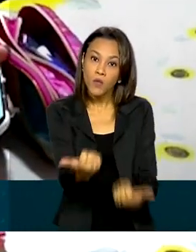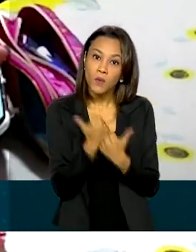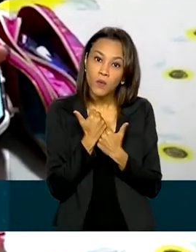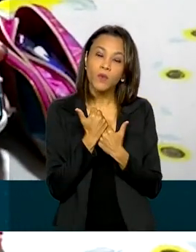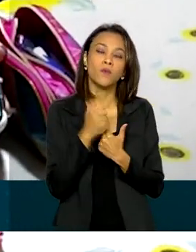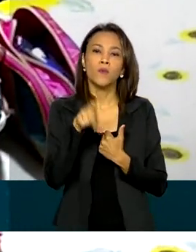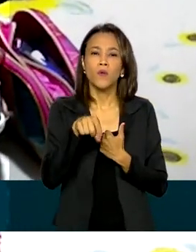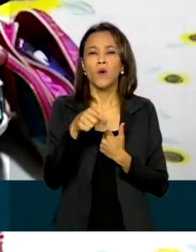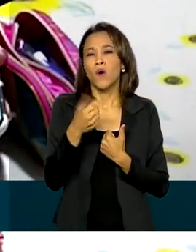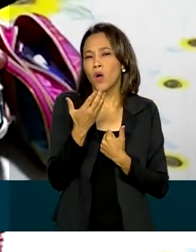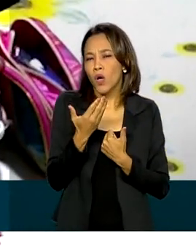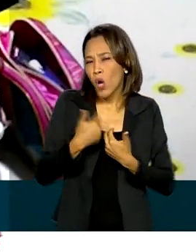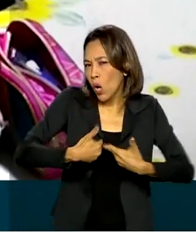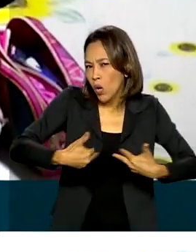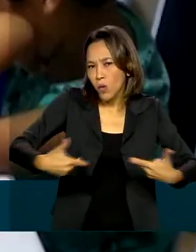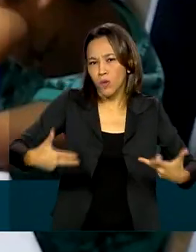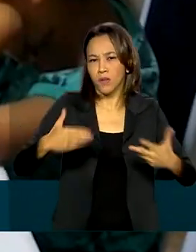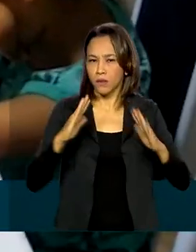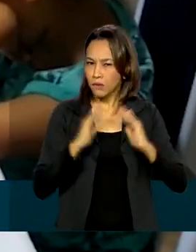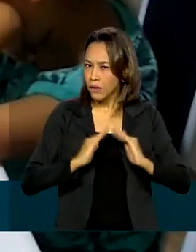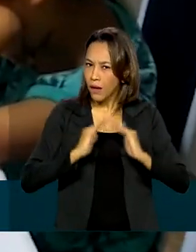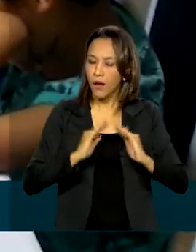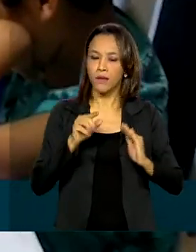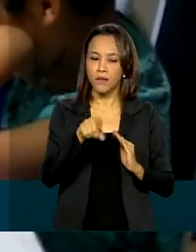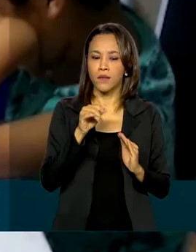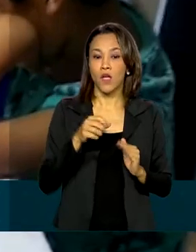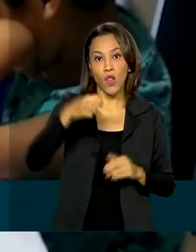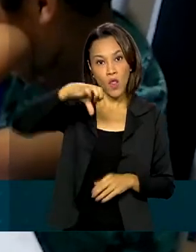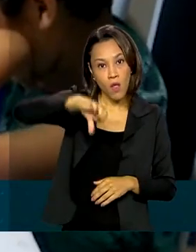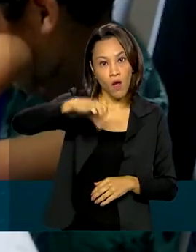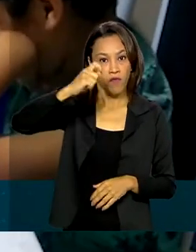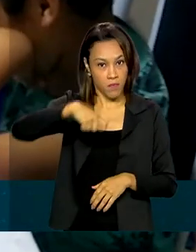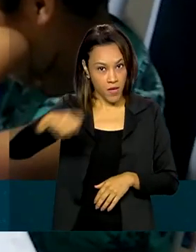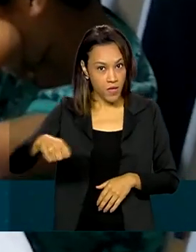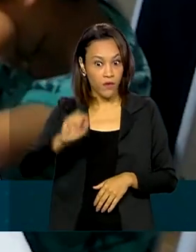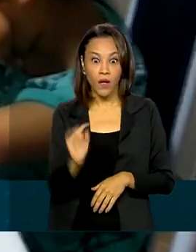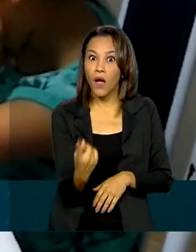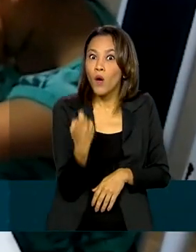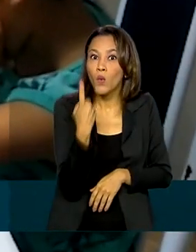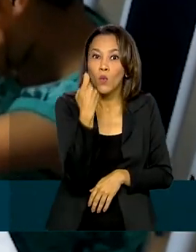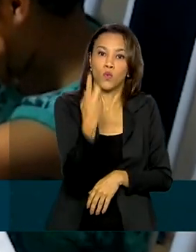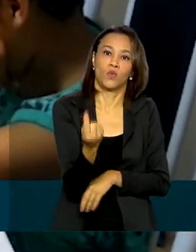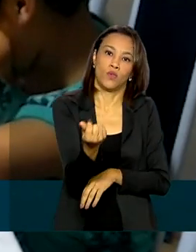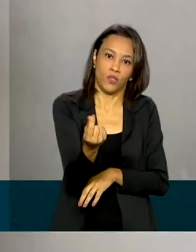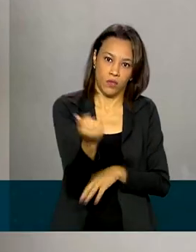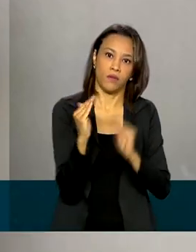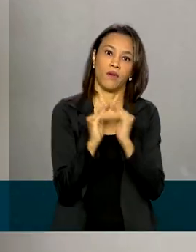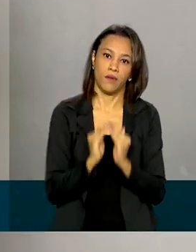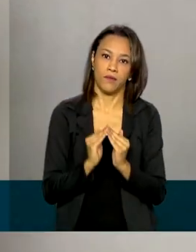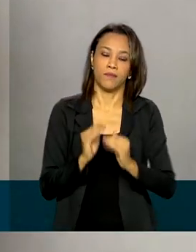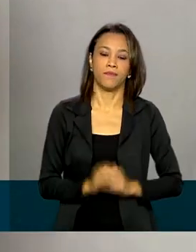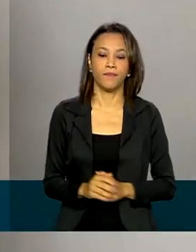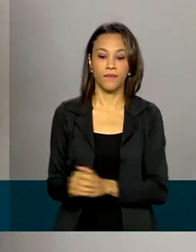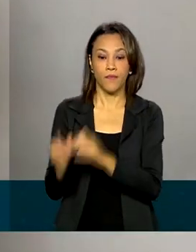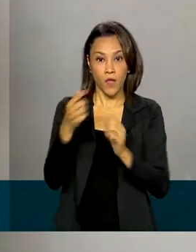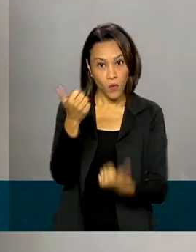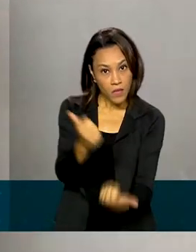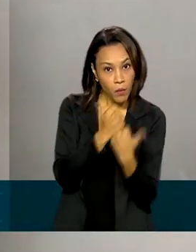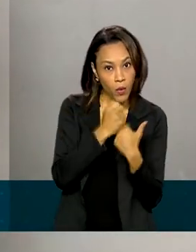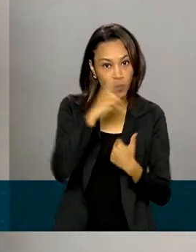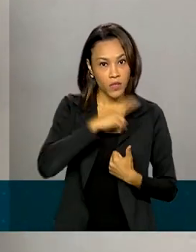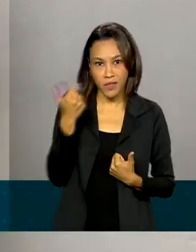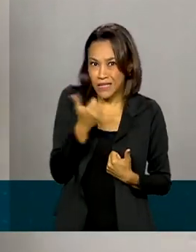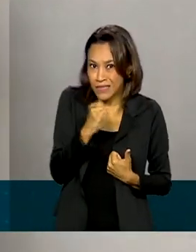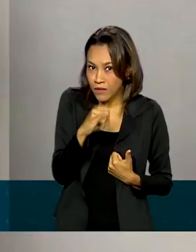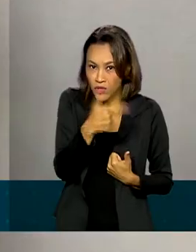básicas da família. Por nove meses, o auxílio emergencial foi a única renda da casa. Com esse auxílio, sem ele